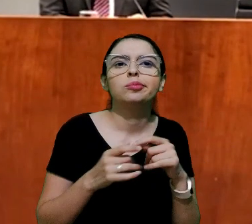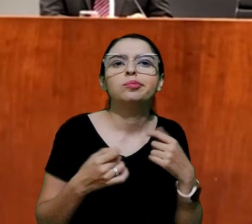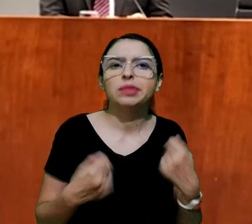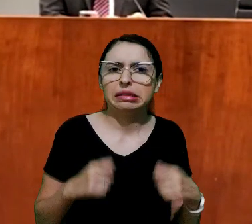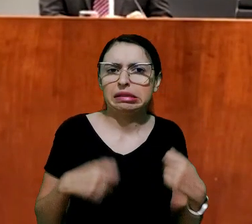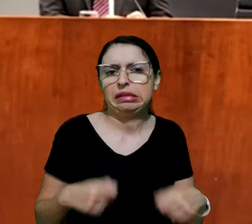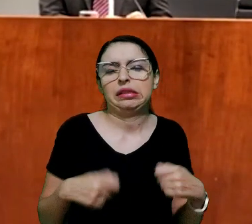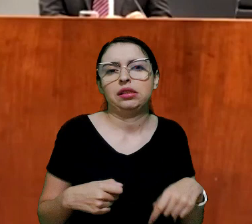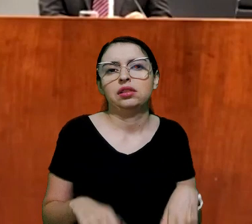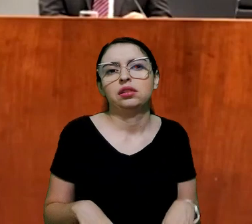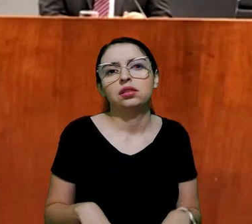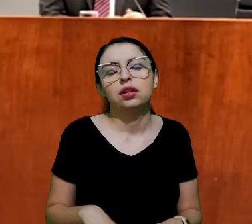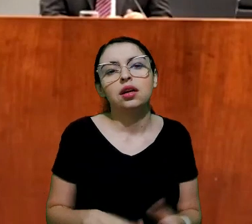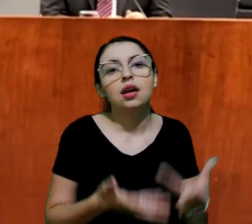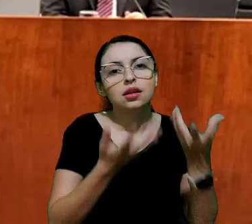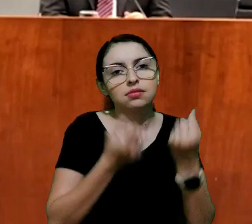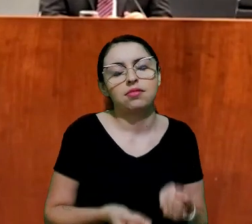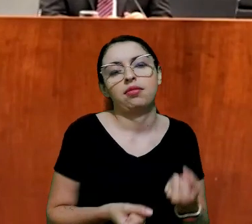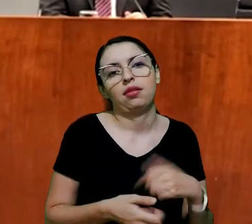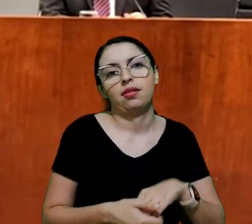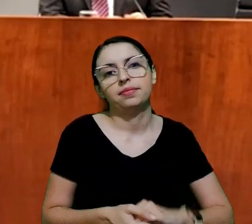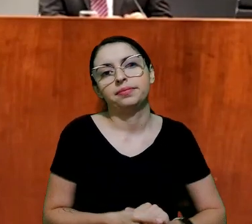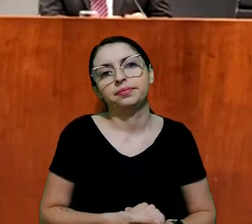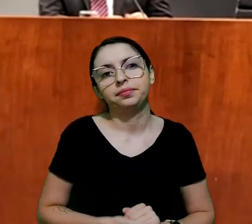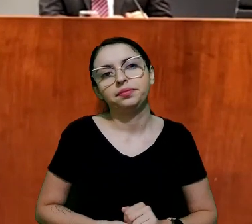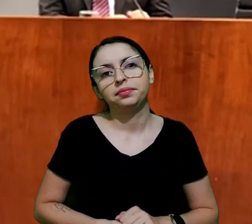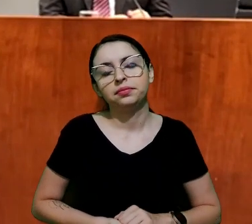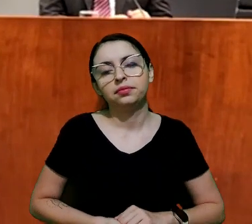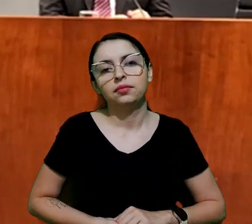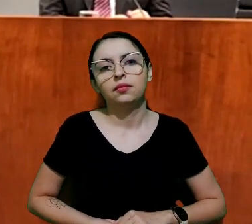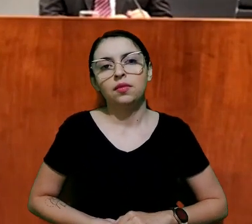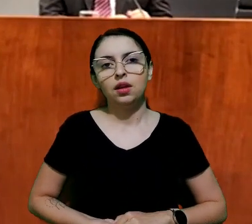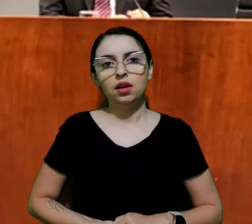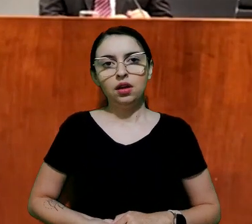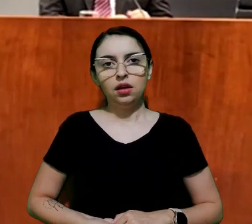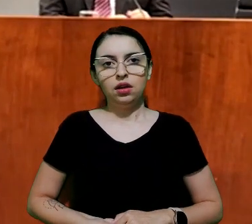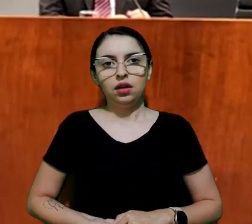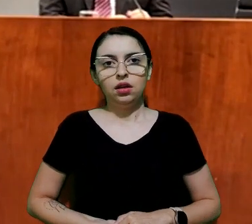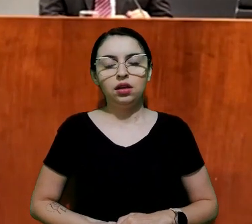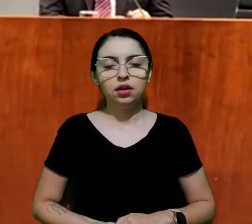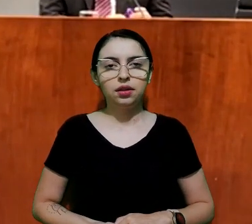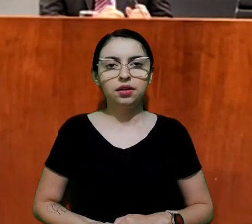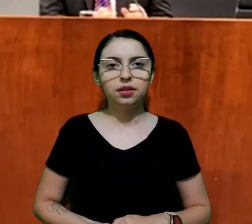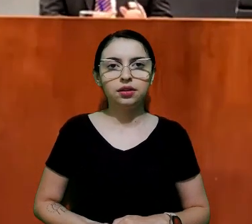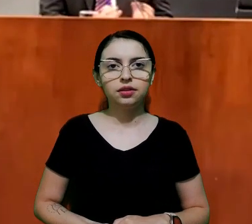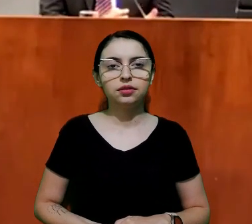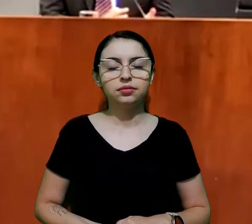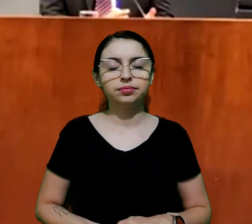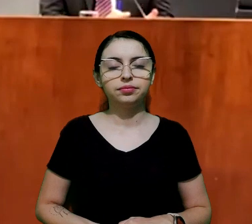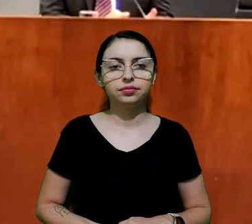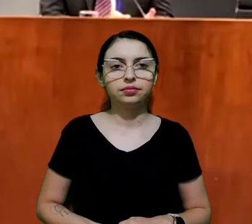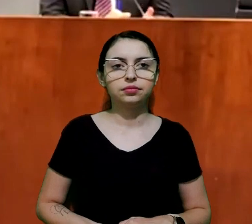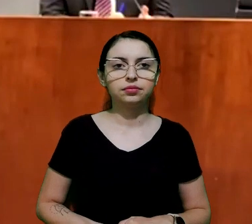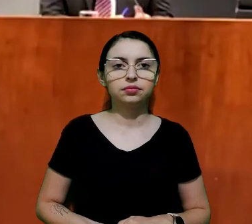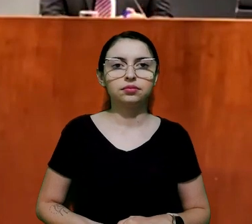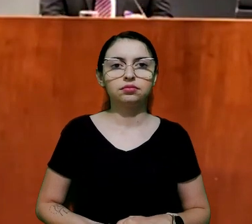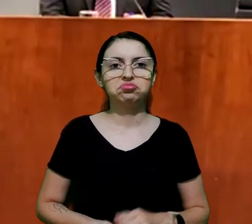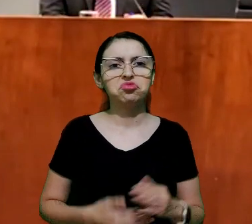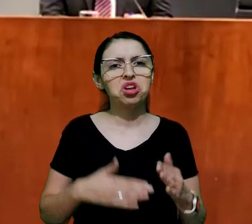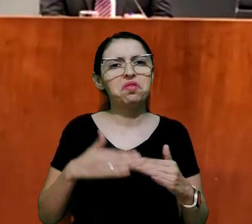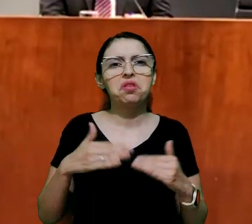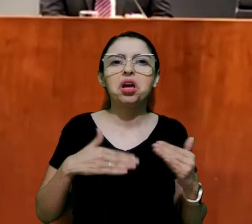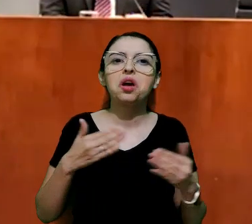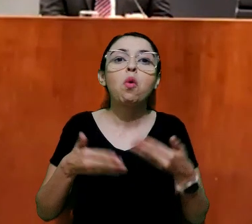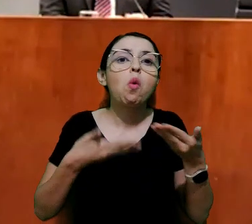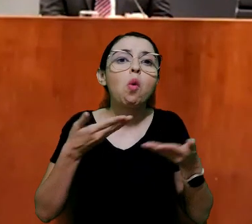a ter essa sociedade de fato reconhecida postumamente. E nessas ações,